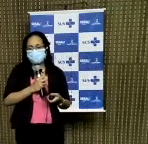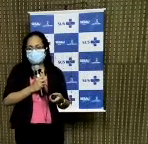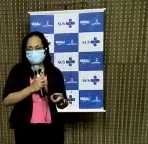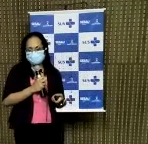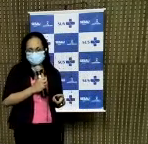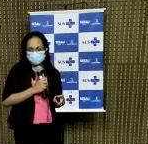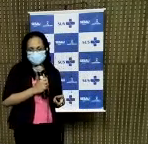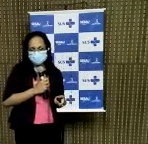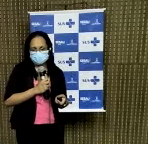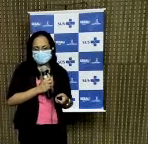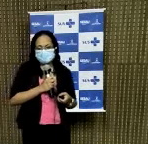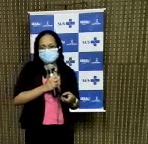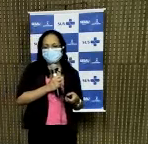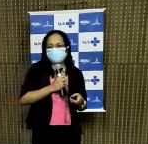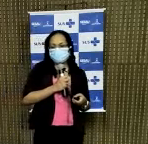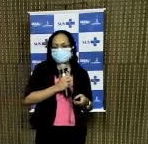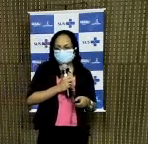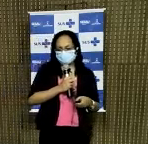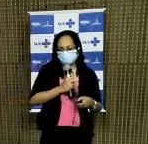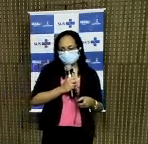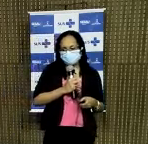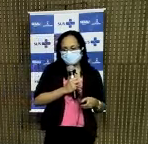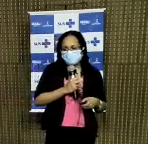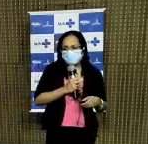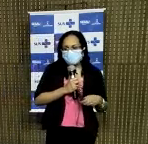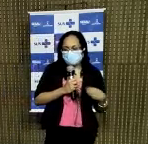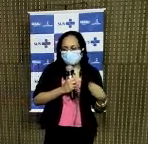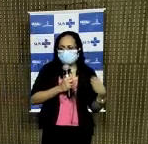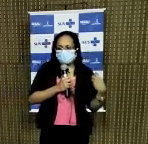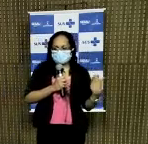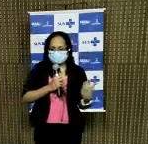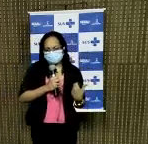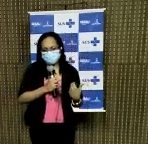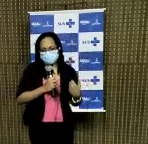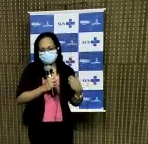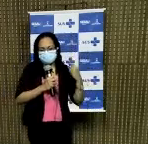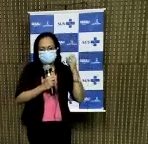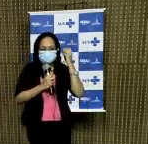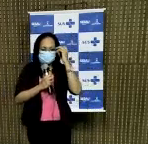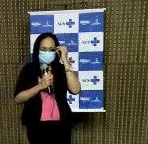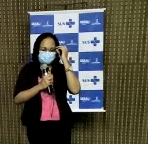para participar do programa, né, em outra unidade. Bom, como eu falei